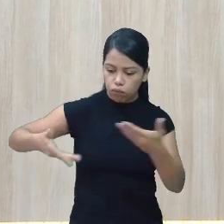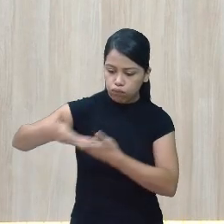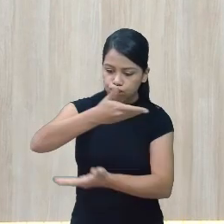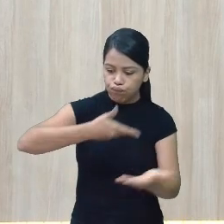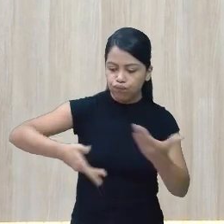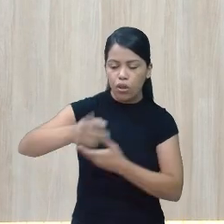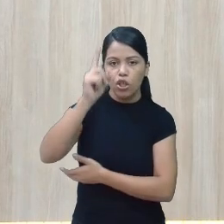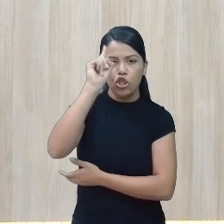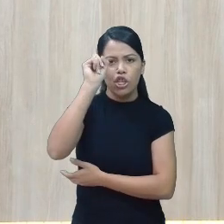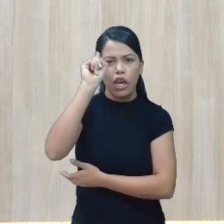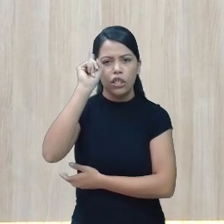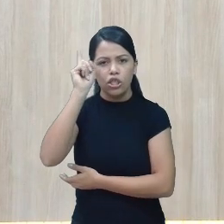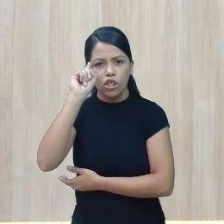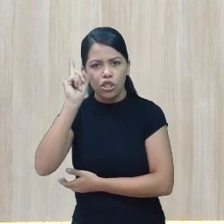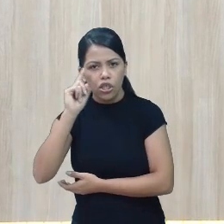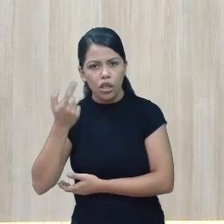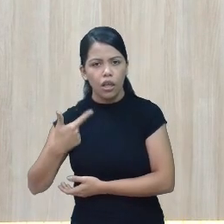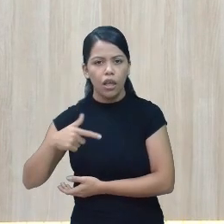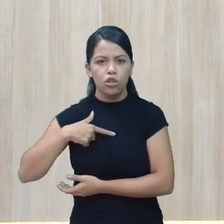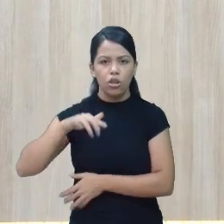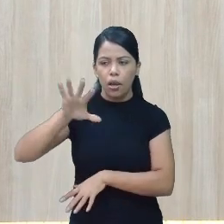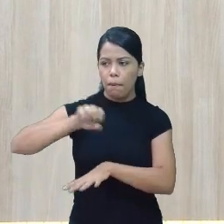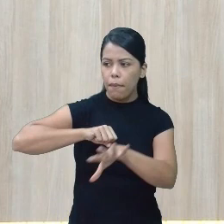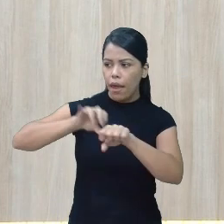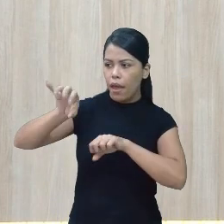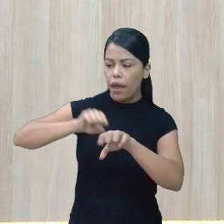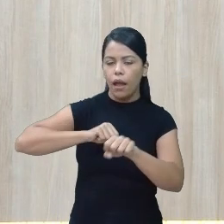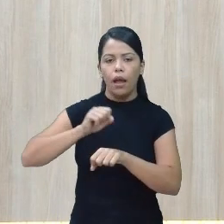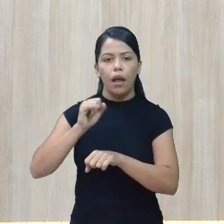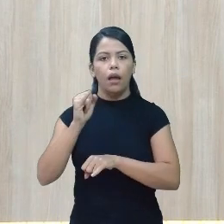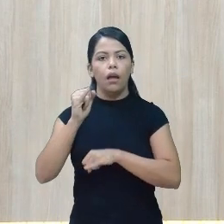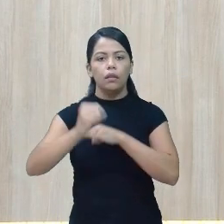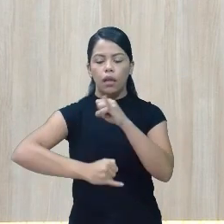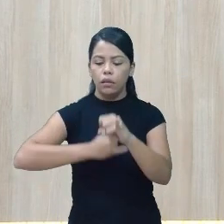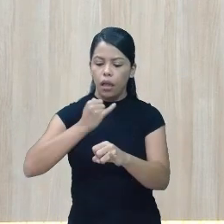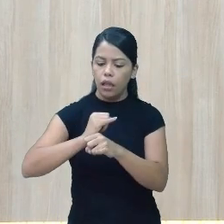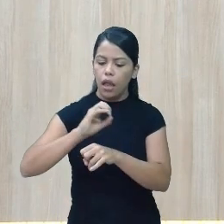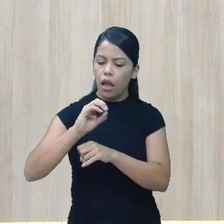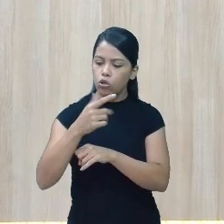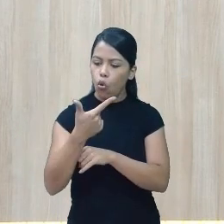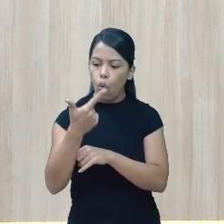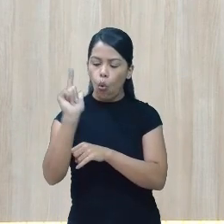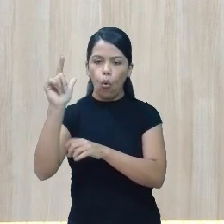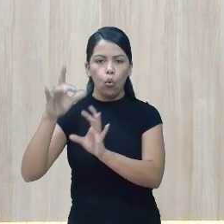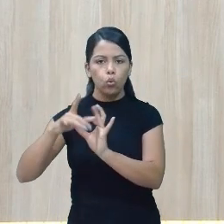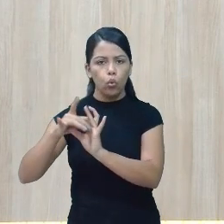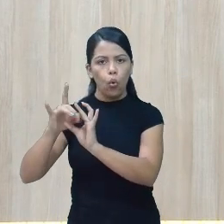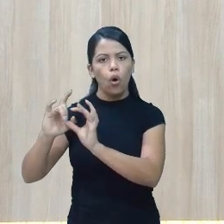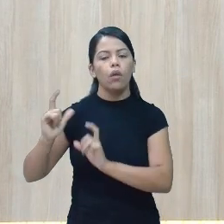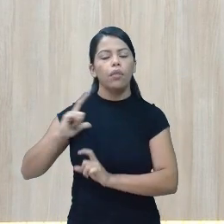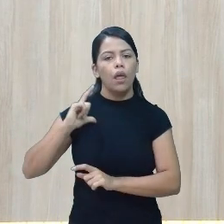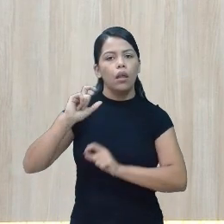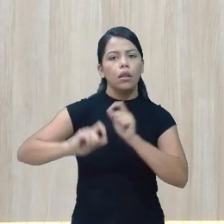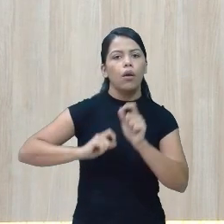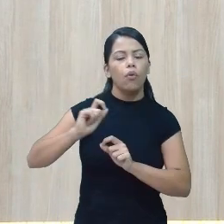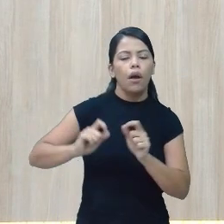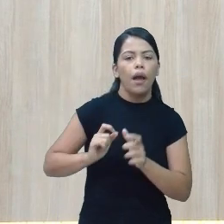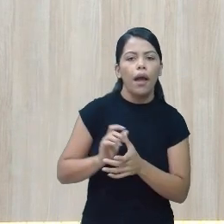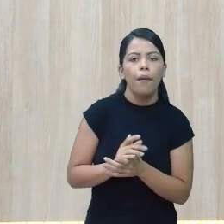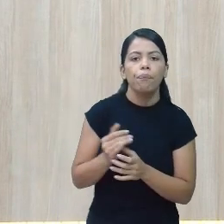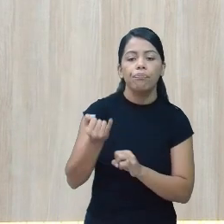vão perceber que nós trazemos da internet, ou informações que estejam em outros contextos, muitas dessas vezes